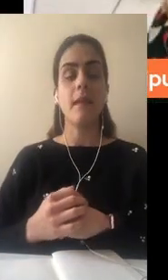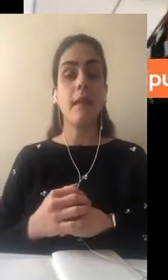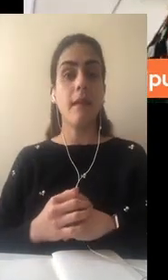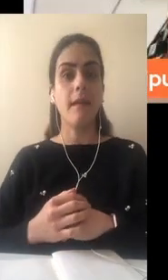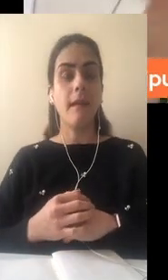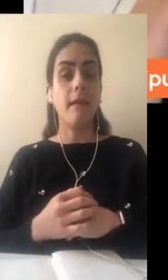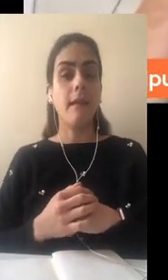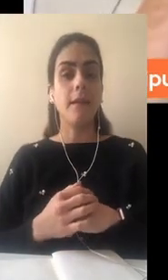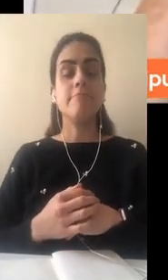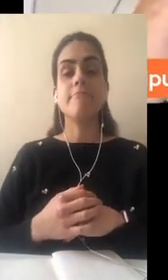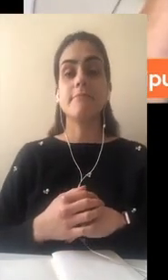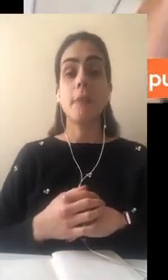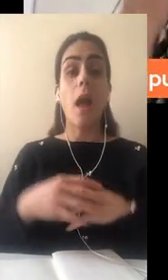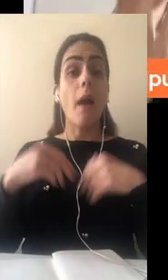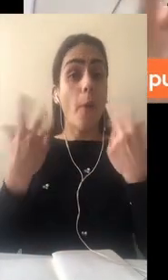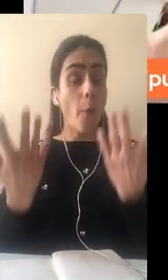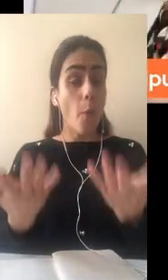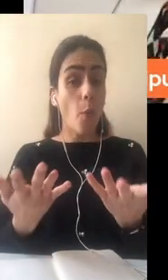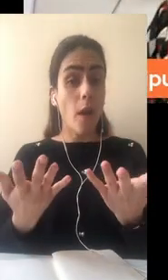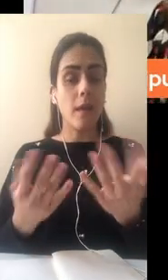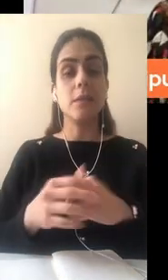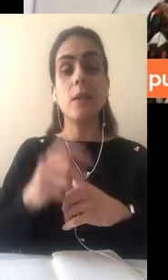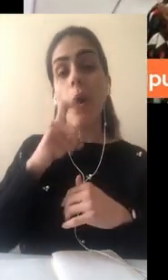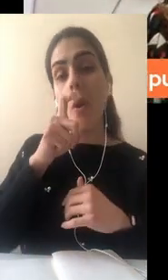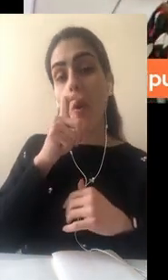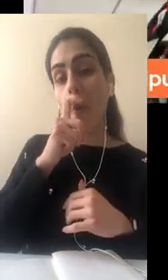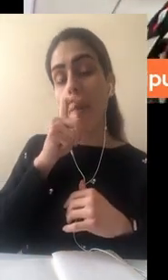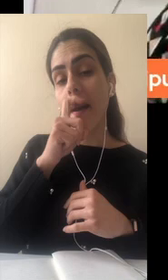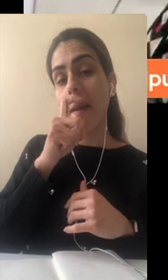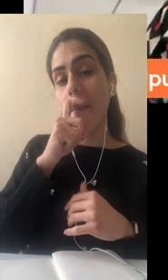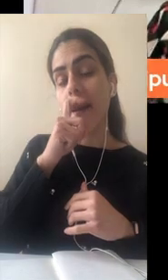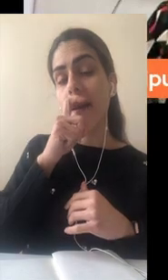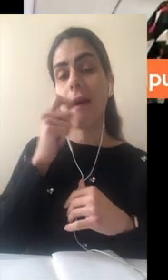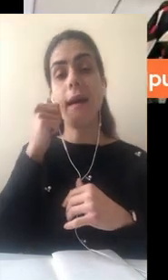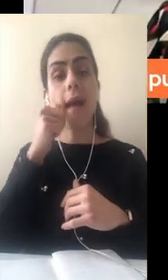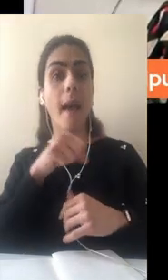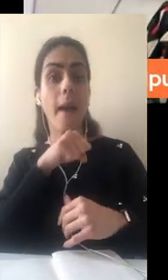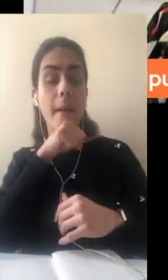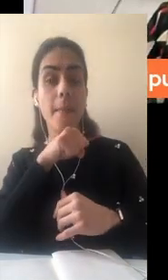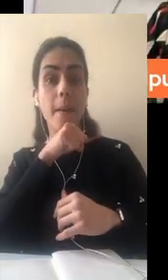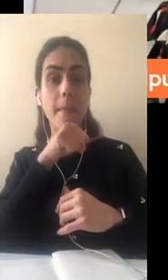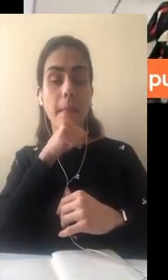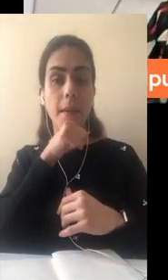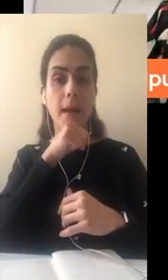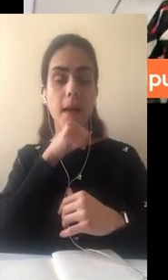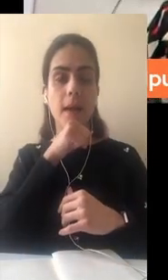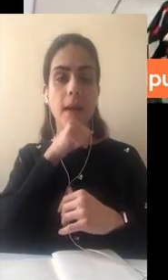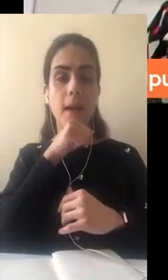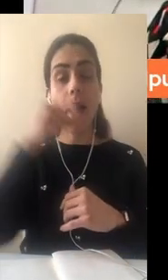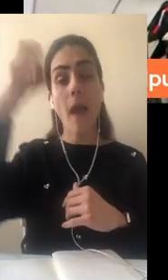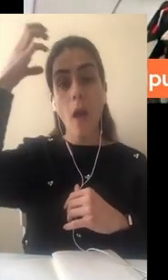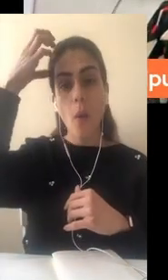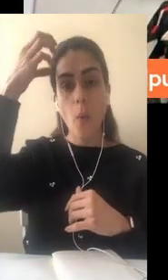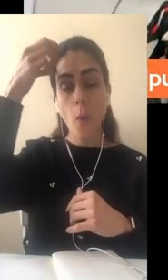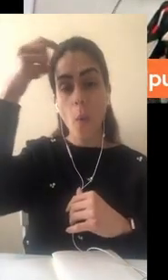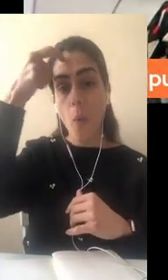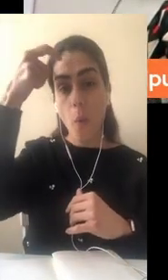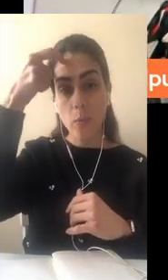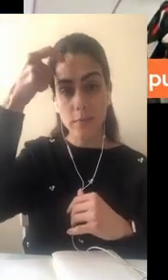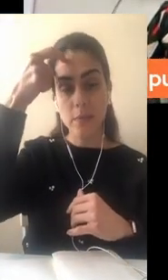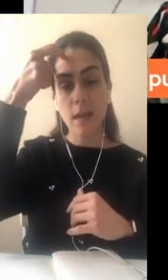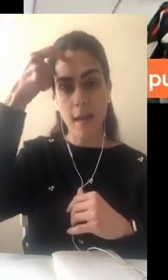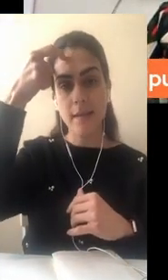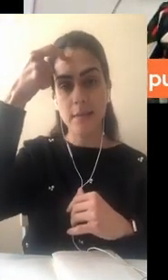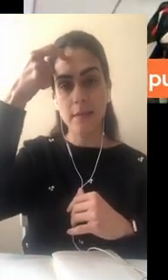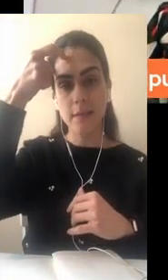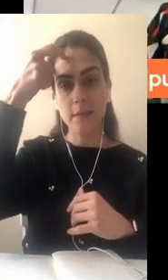pai, né, tomou consciência, né, que isso eu acho que é mais uma decisão dos pais de